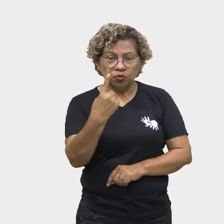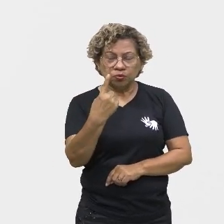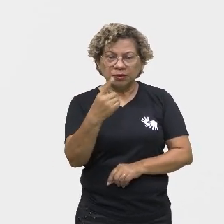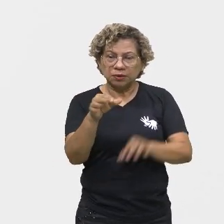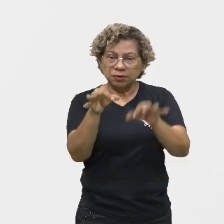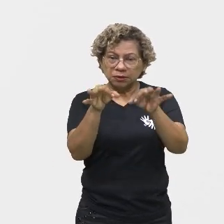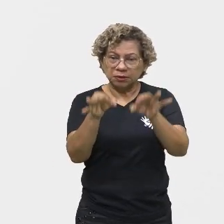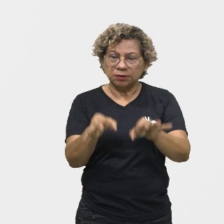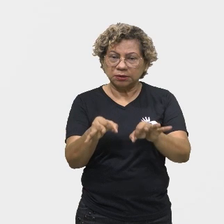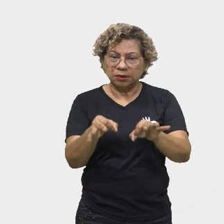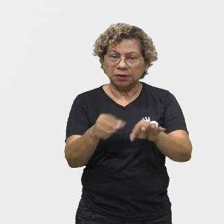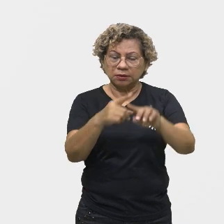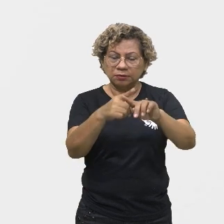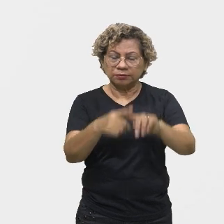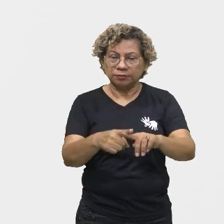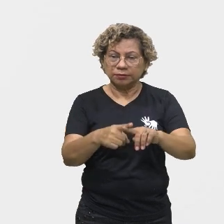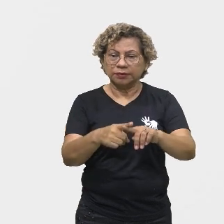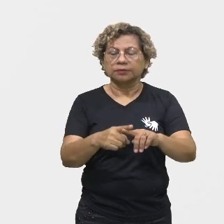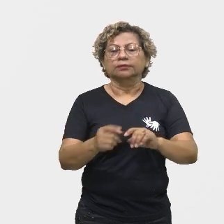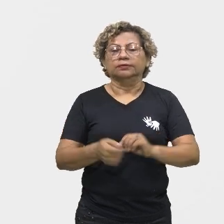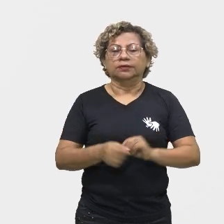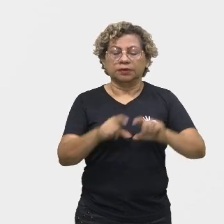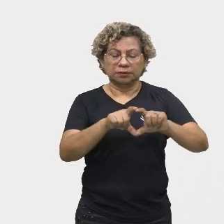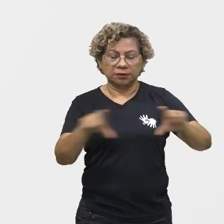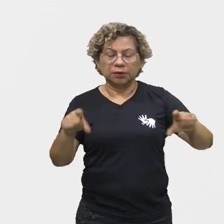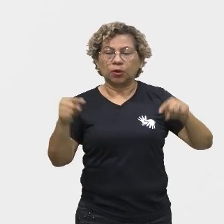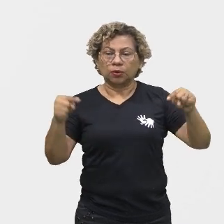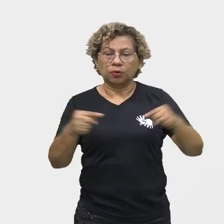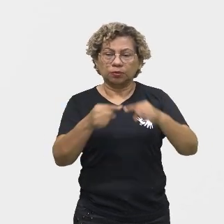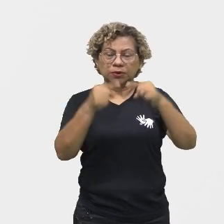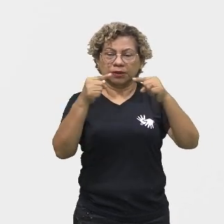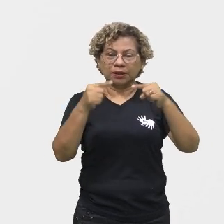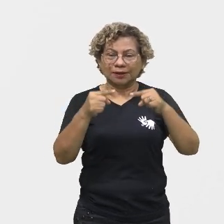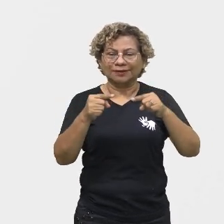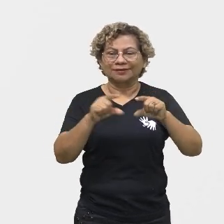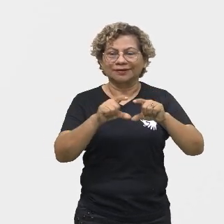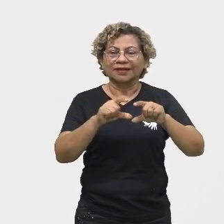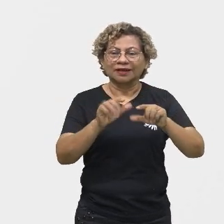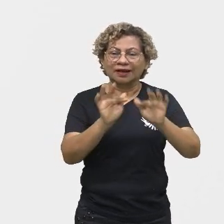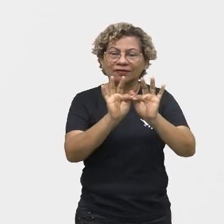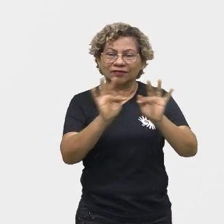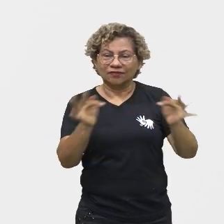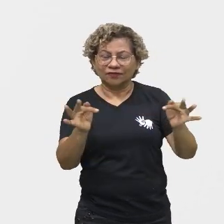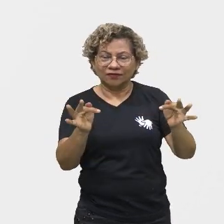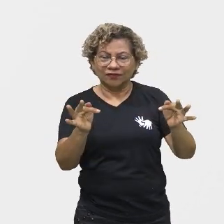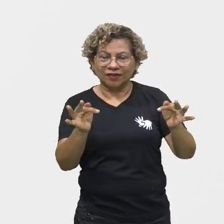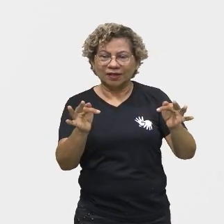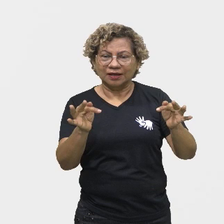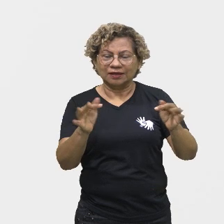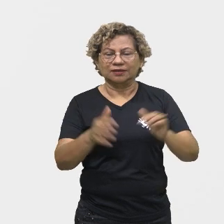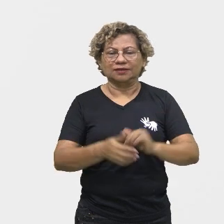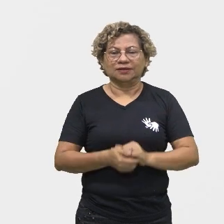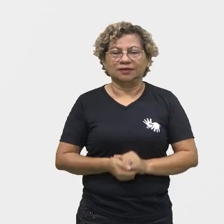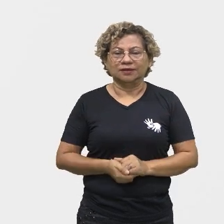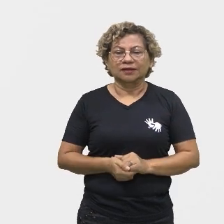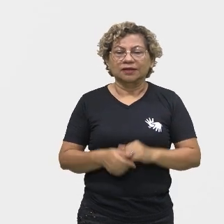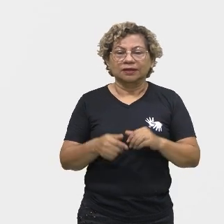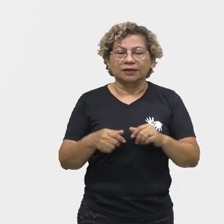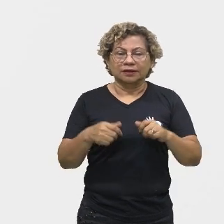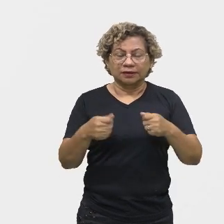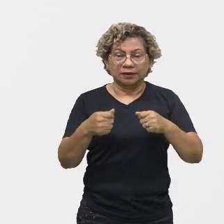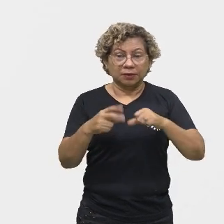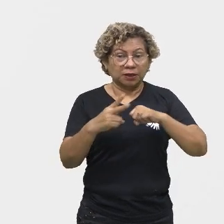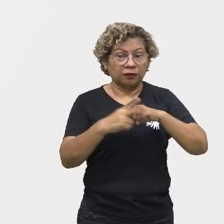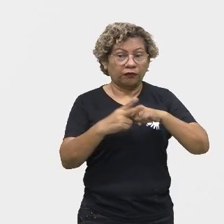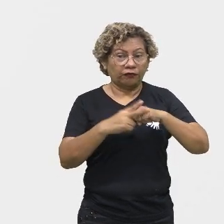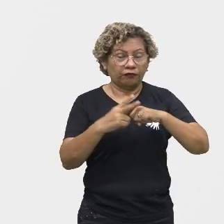então, uma frase, né? No futuro. Lembre-se da estrutura do verbo, né? Nós estamos falando de um verbo formador